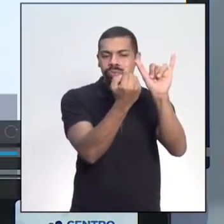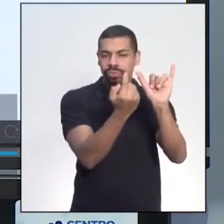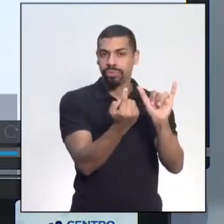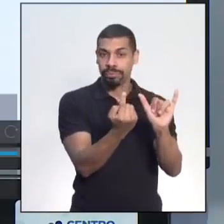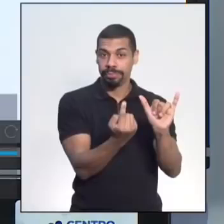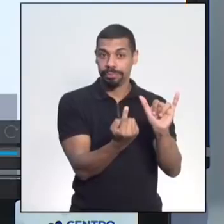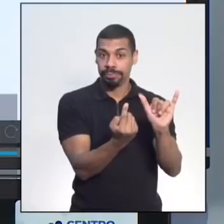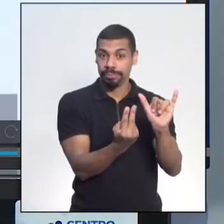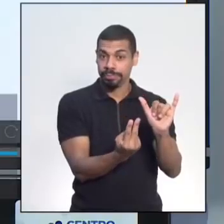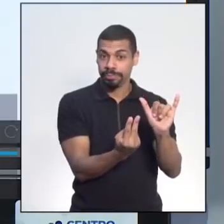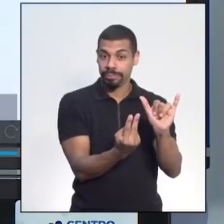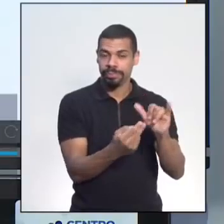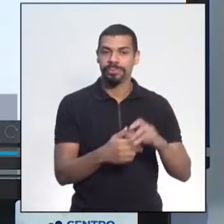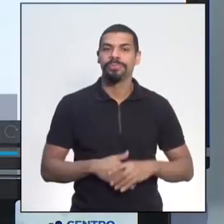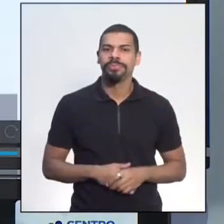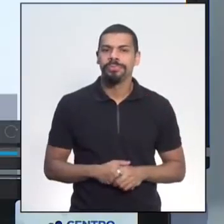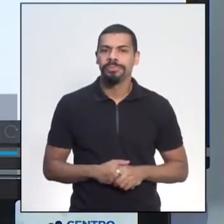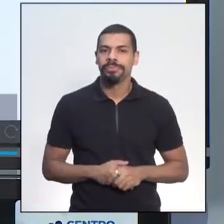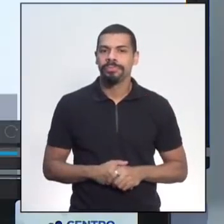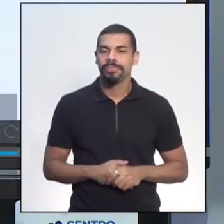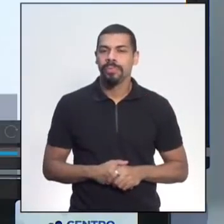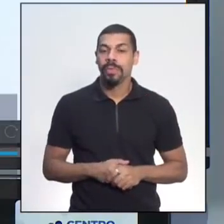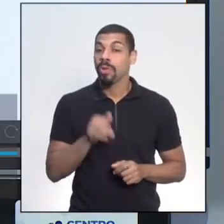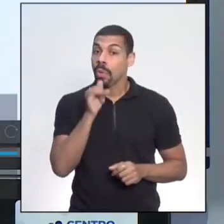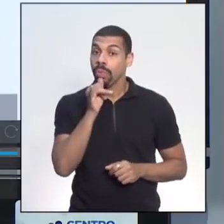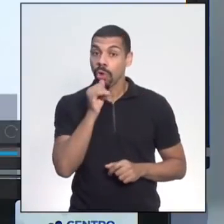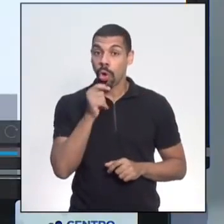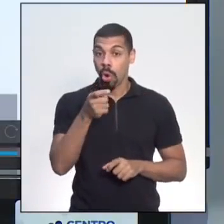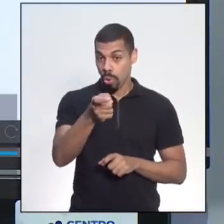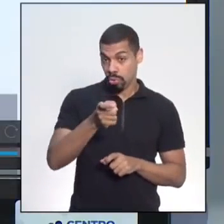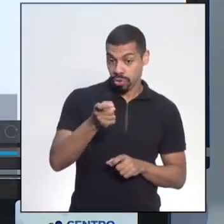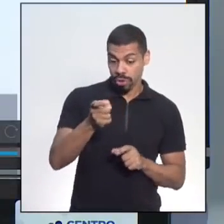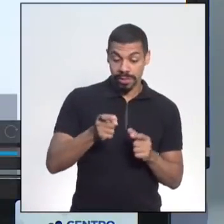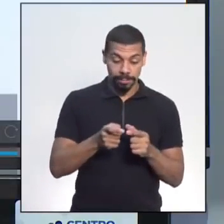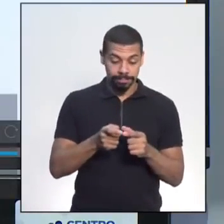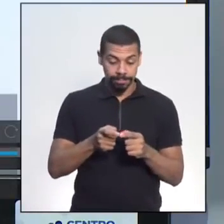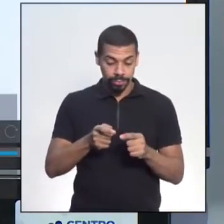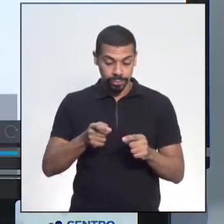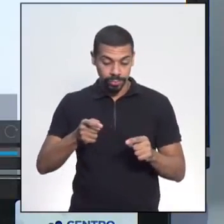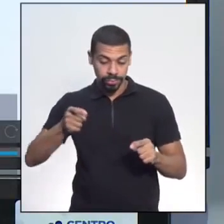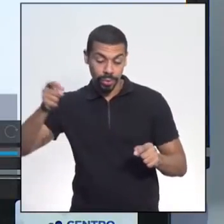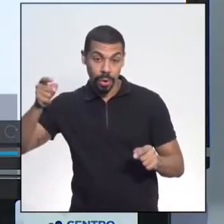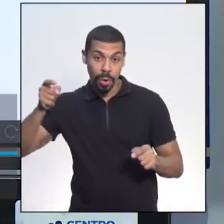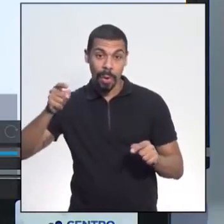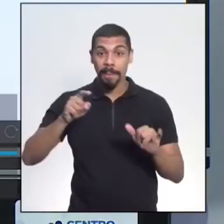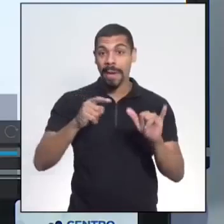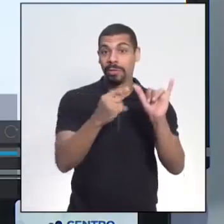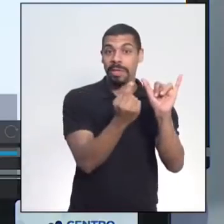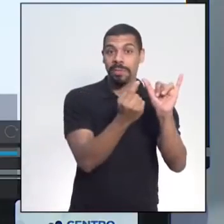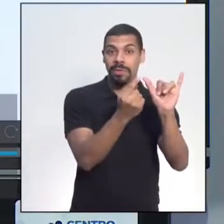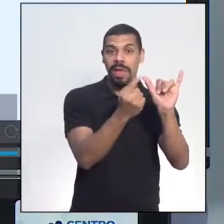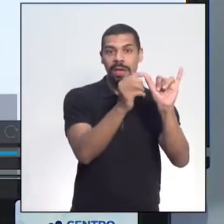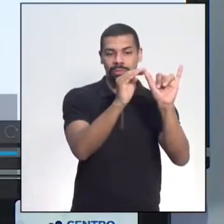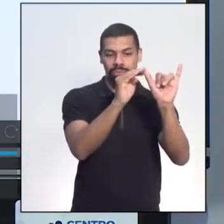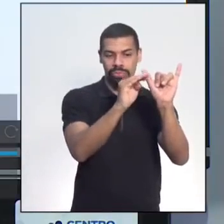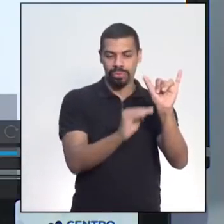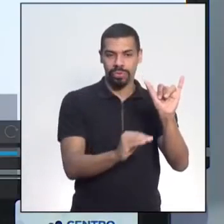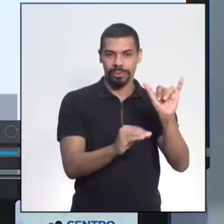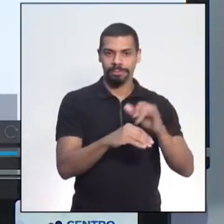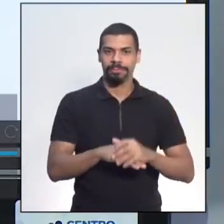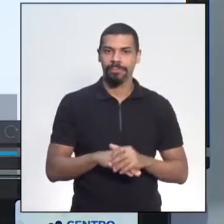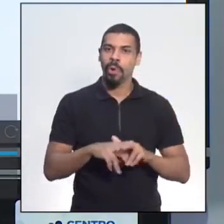o 4. Está diminuindo. Então, o x está aumentando, mas o y está diminuindo. Então, a minha função